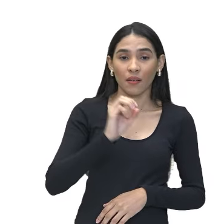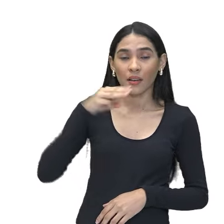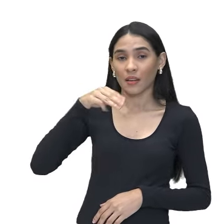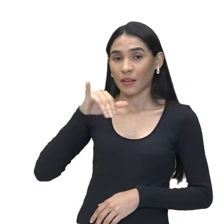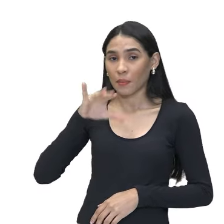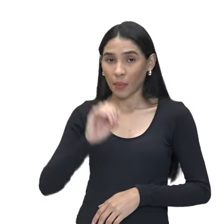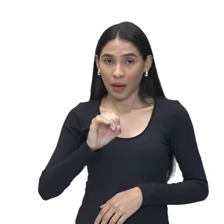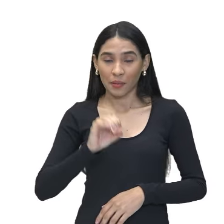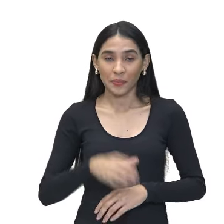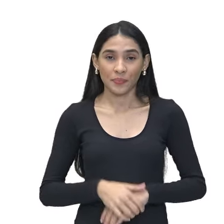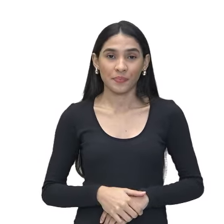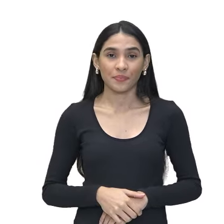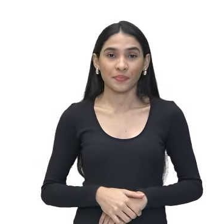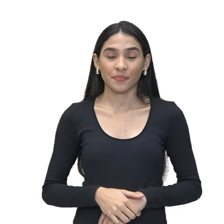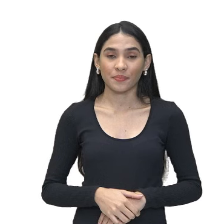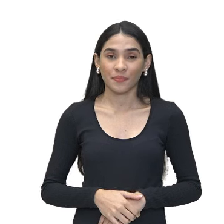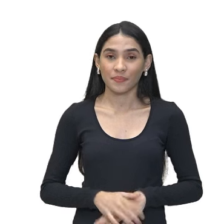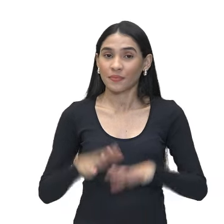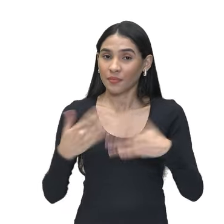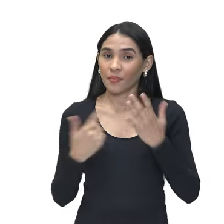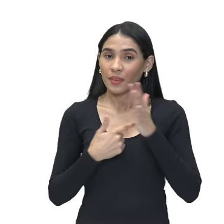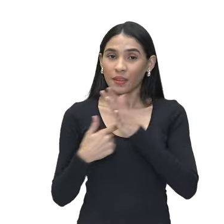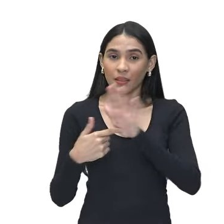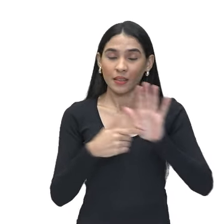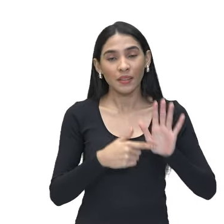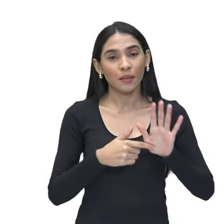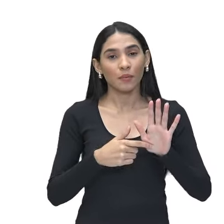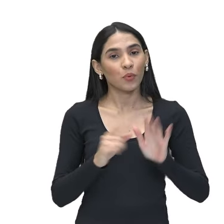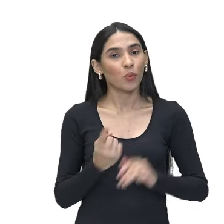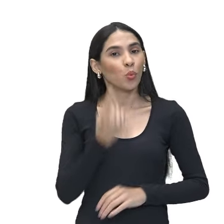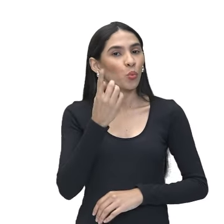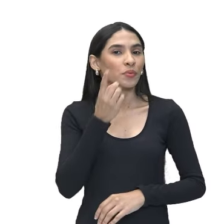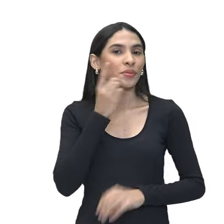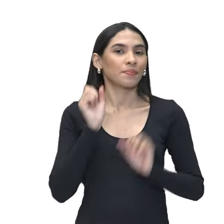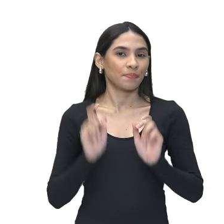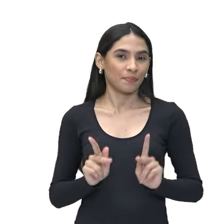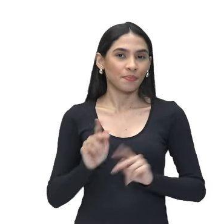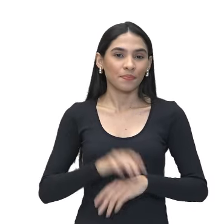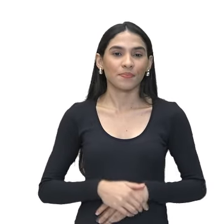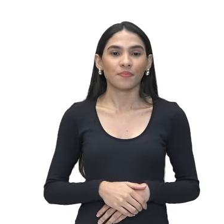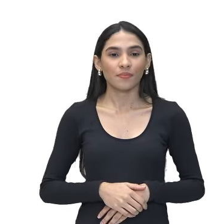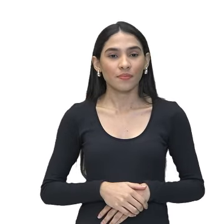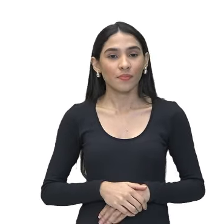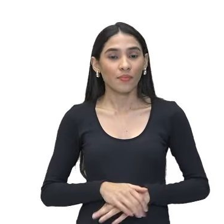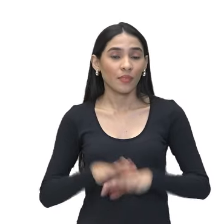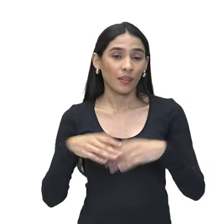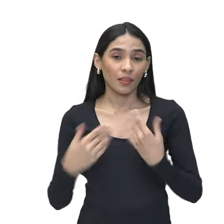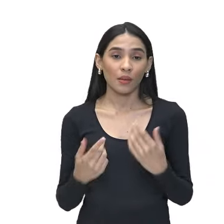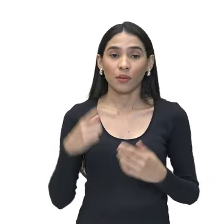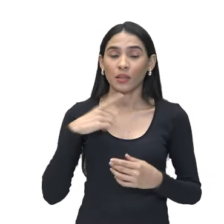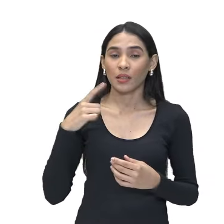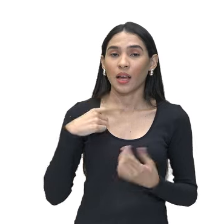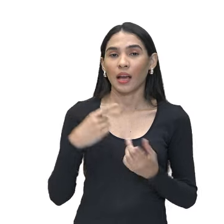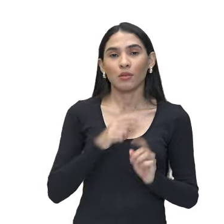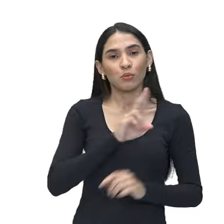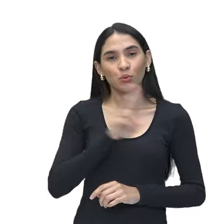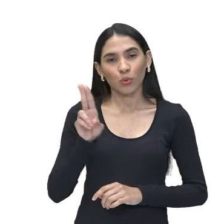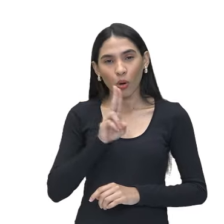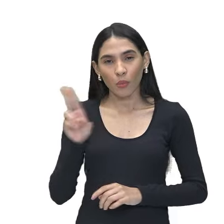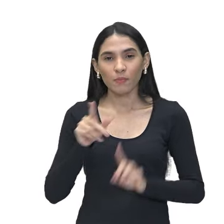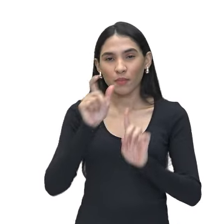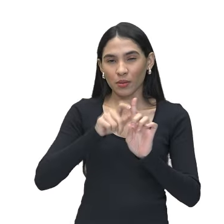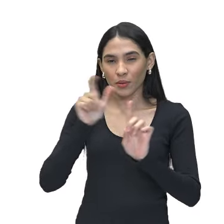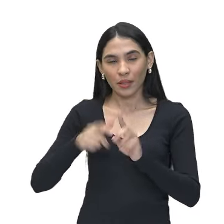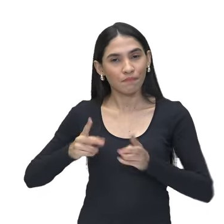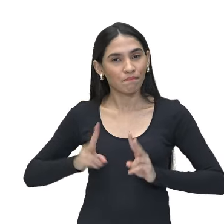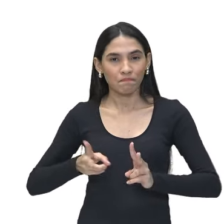era uma segunda-feira, né? Nós trouxemos então exemplo somente de um dia, certo? Então, tem aí os nomes dos personagens e assim por diante,